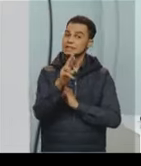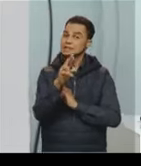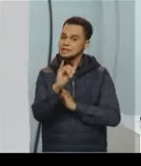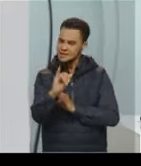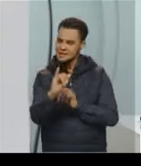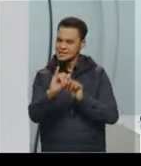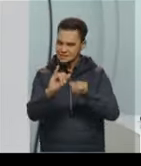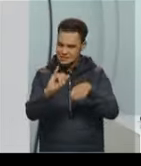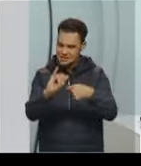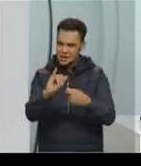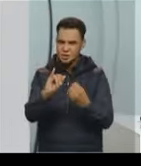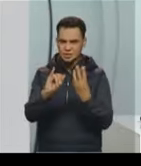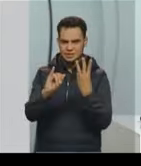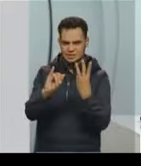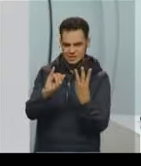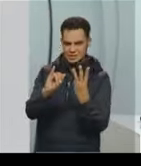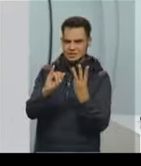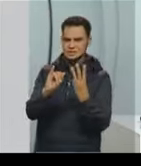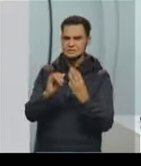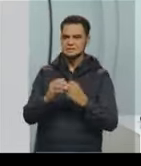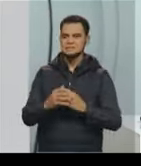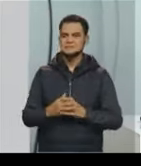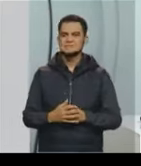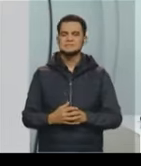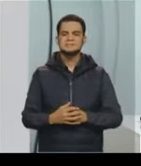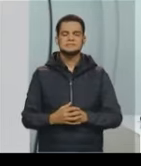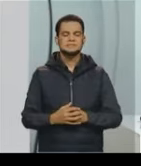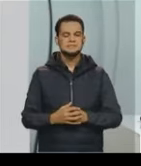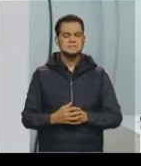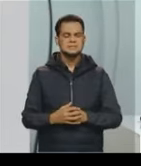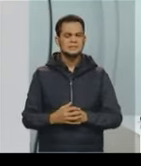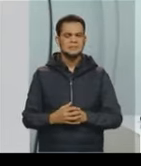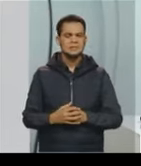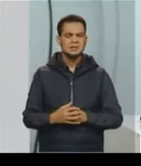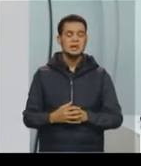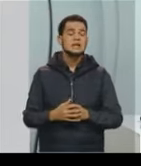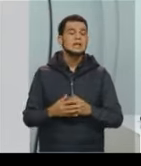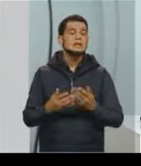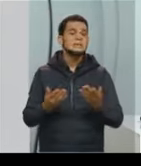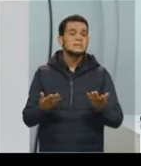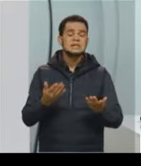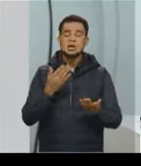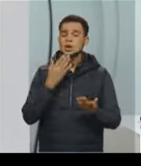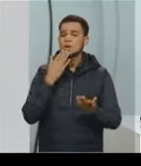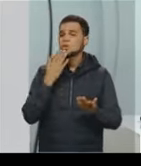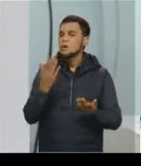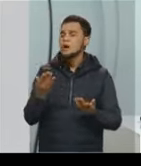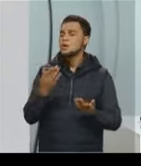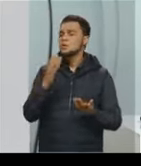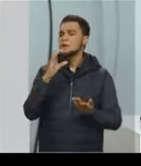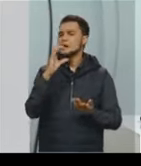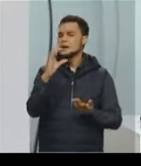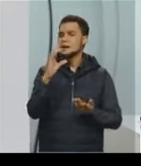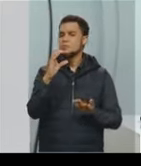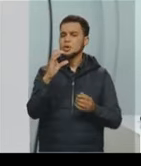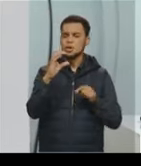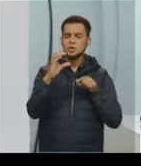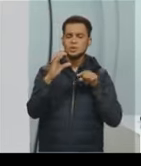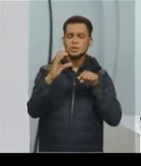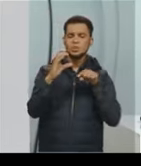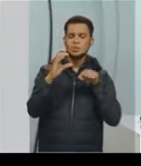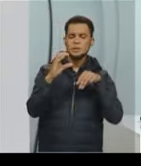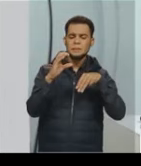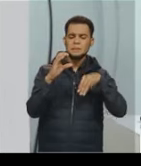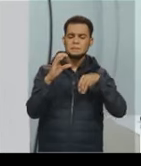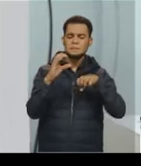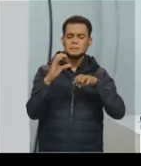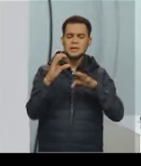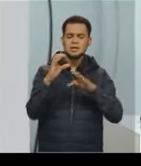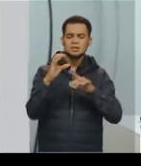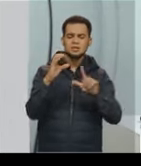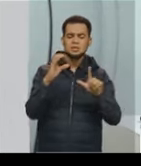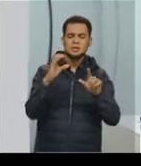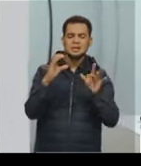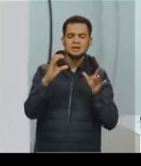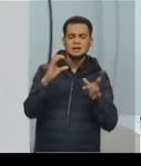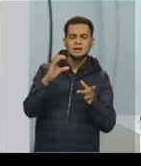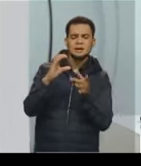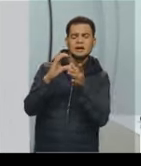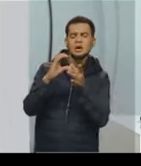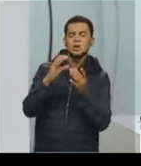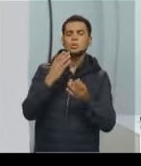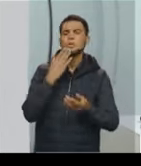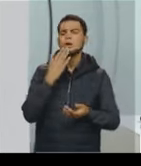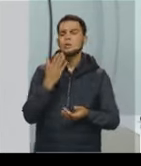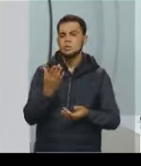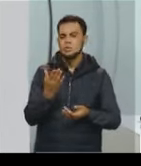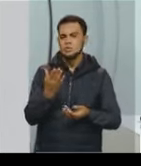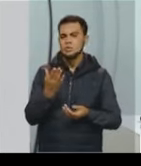trimetil. E quais são os carbonos onde o metil está ramificado? Então, eu tenho no